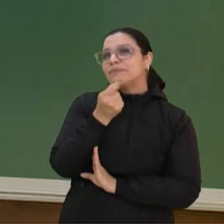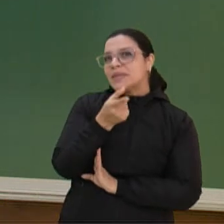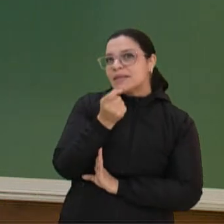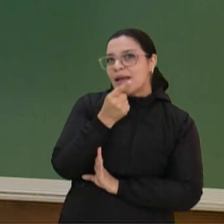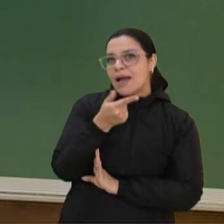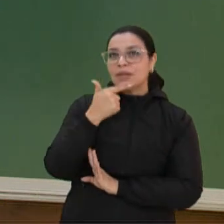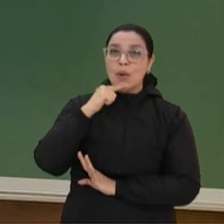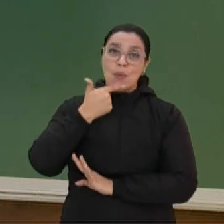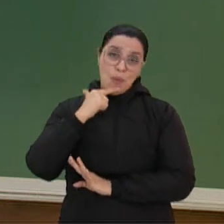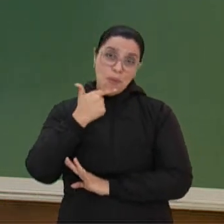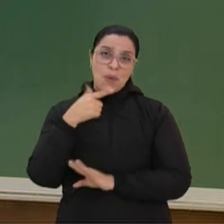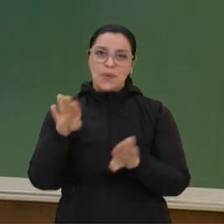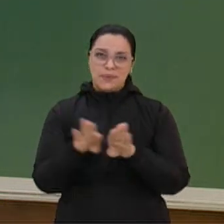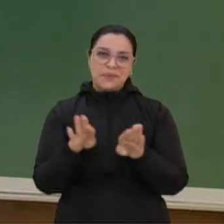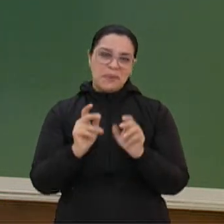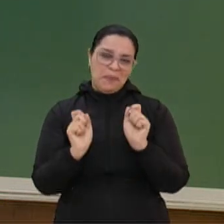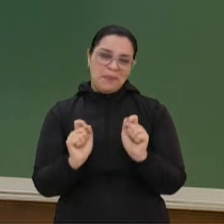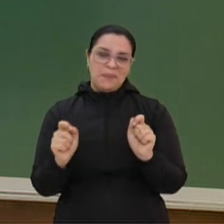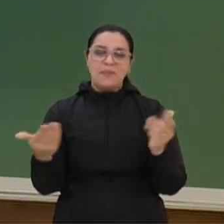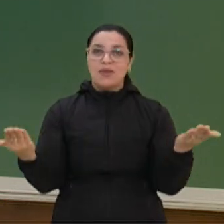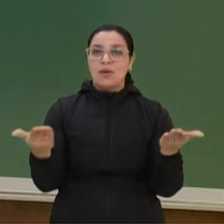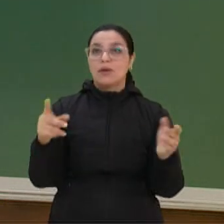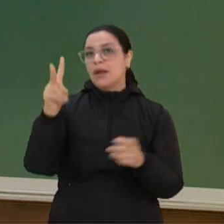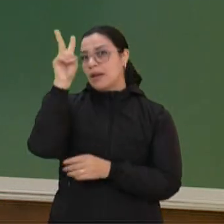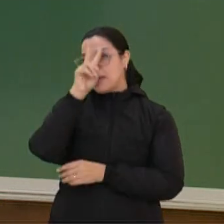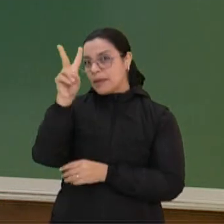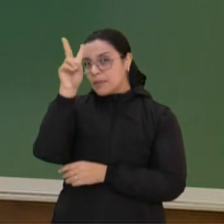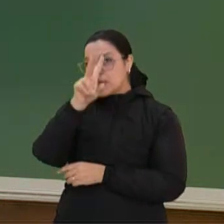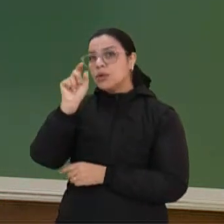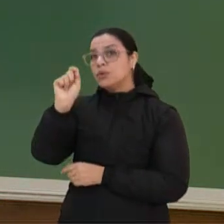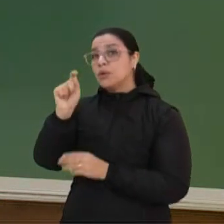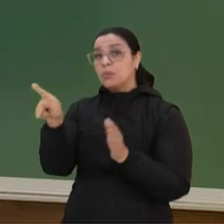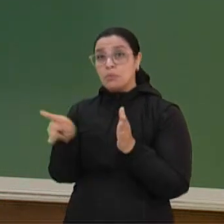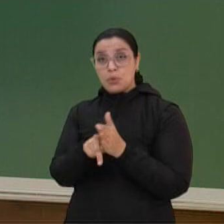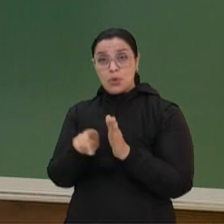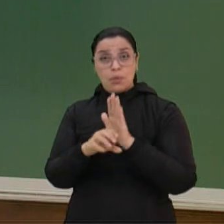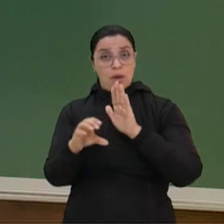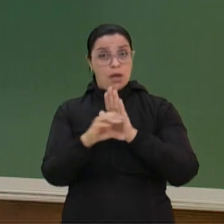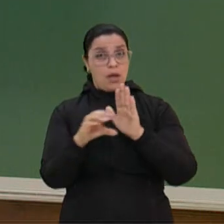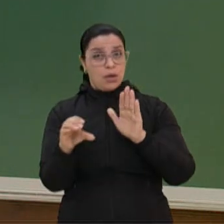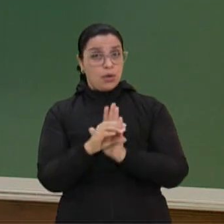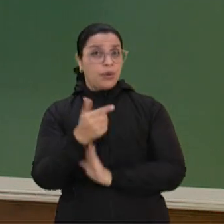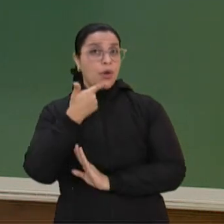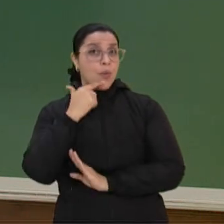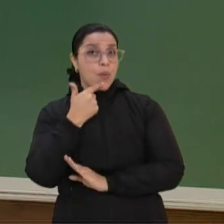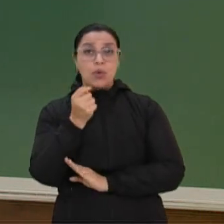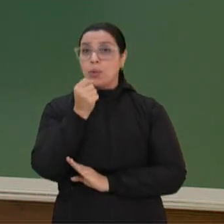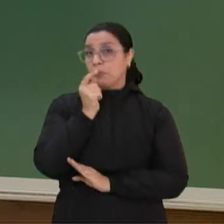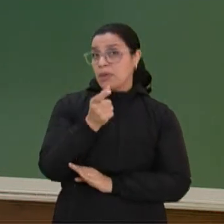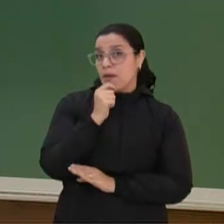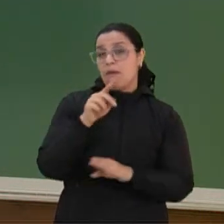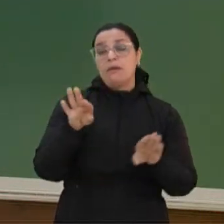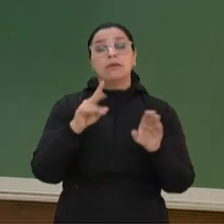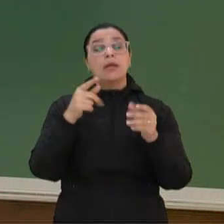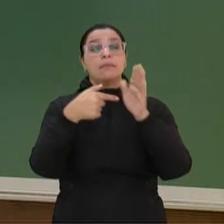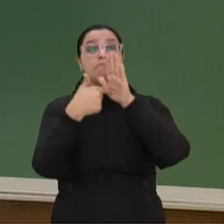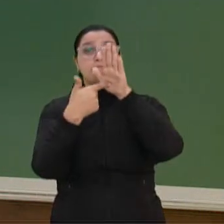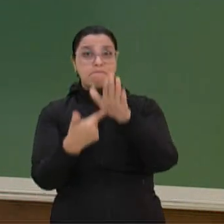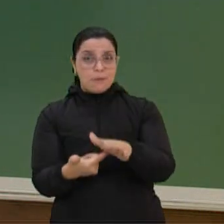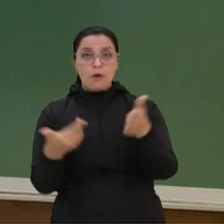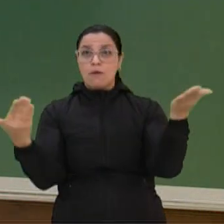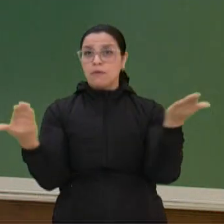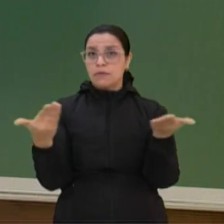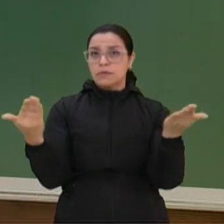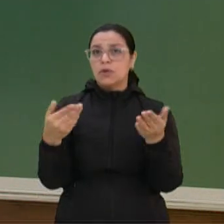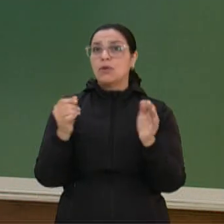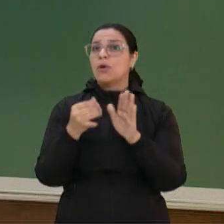humorística. Lembrando que a crônica humorística é uma crônica que ela